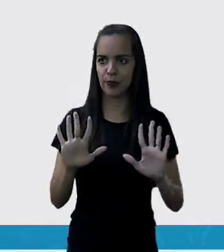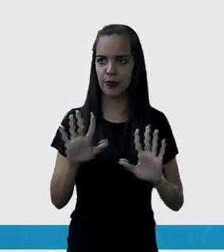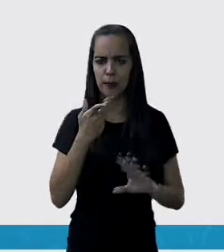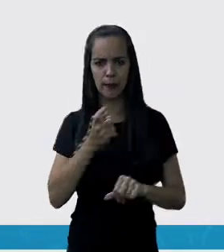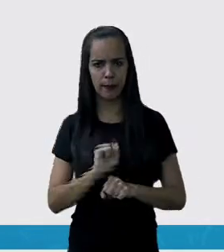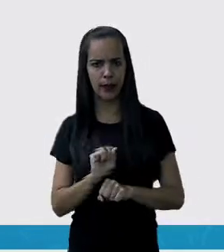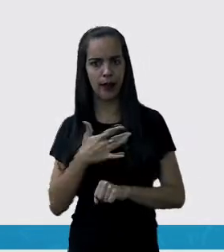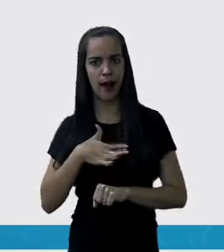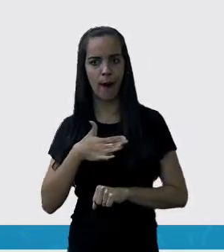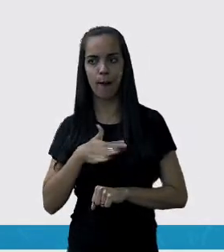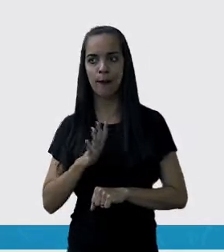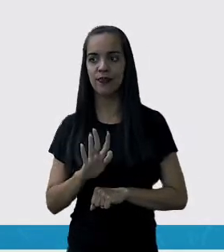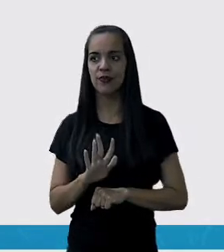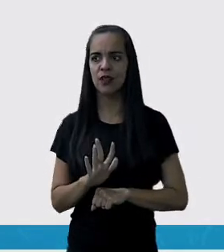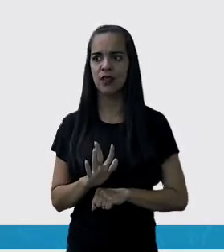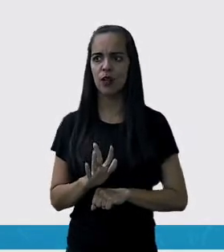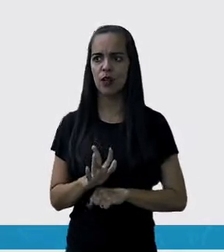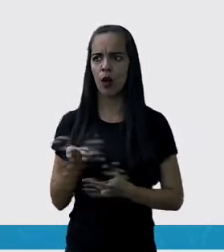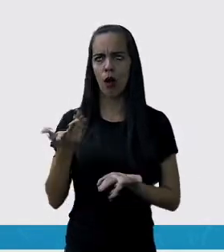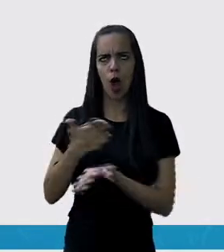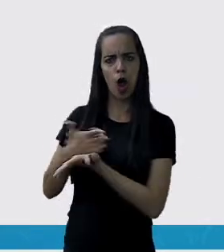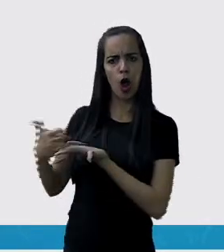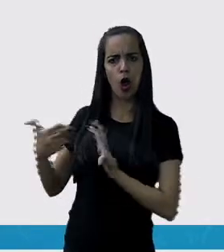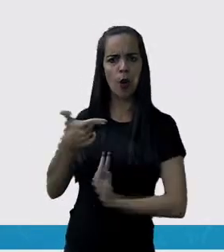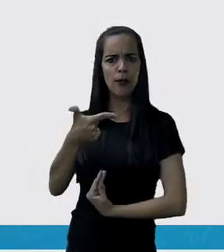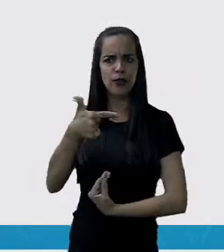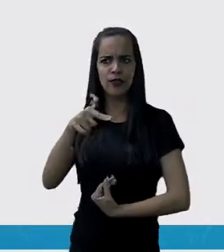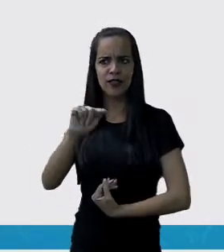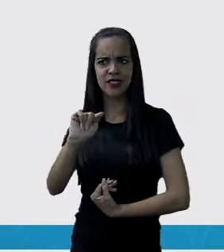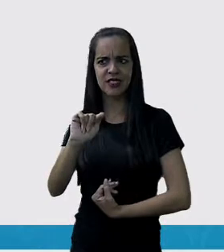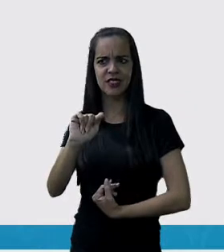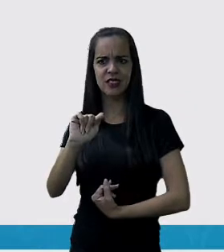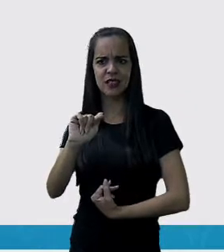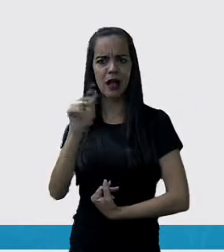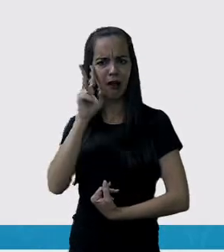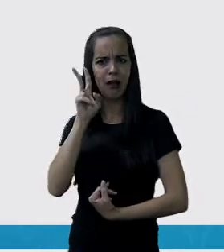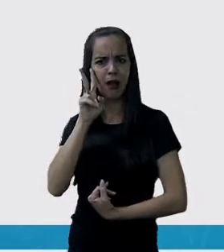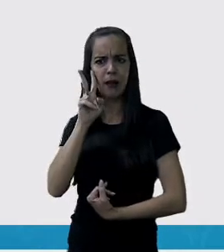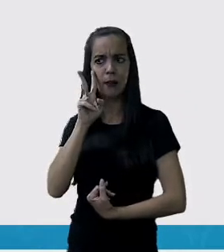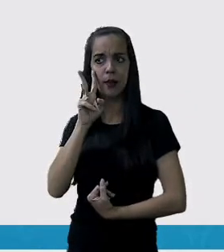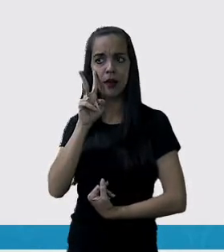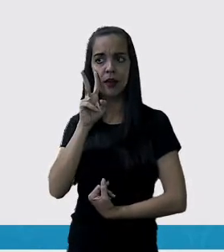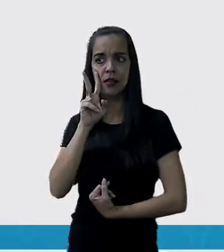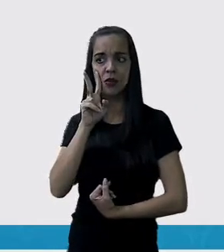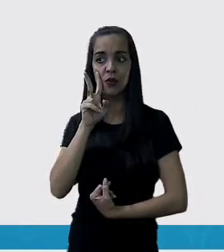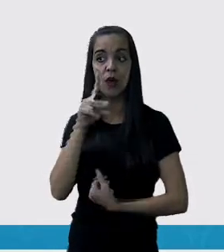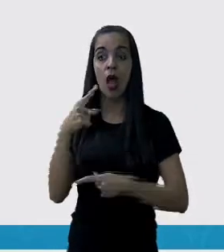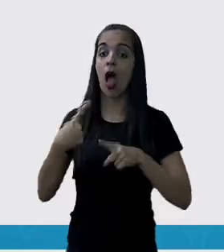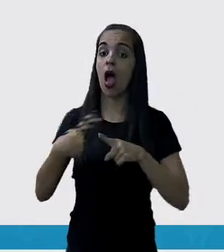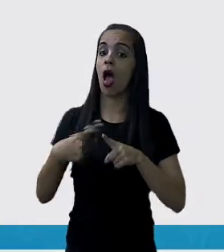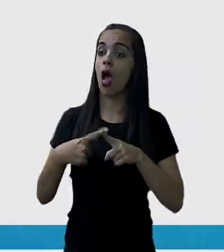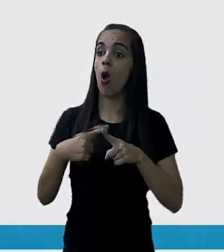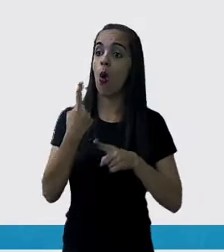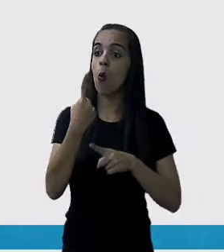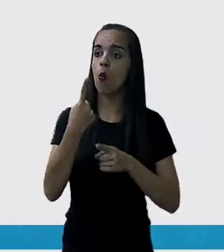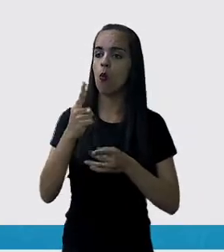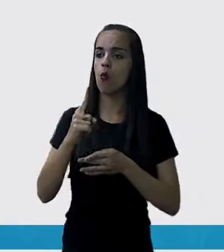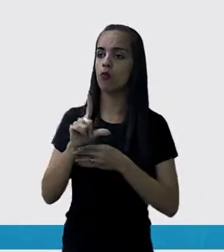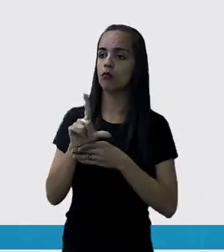aí. Começou falando que era 27, mas lembra? Porque saiu